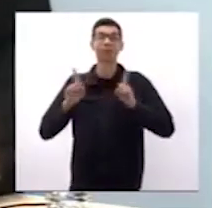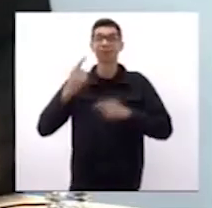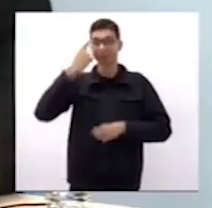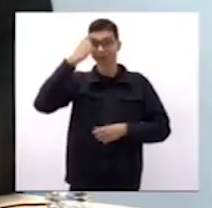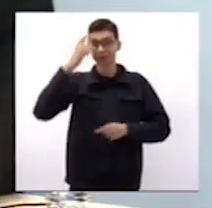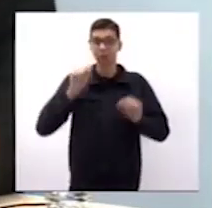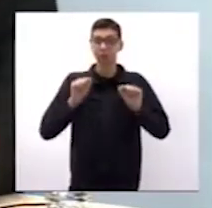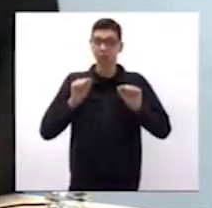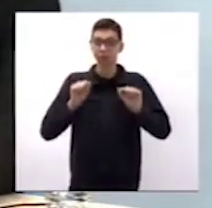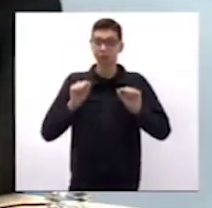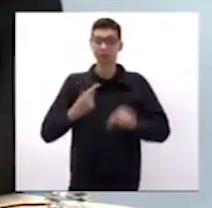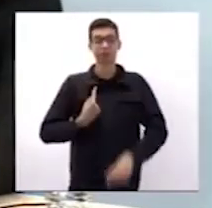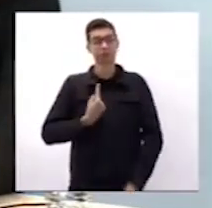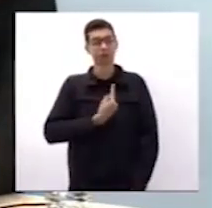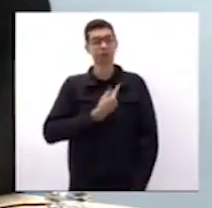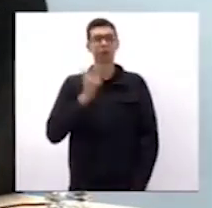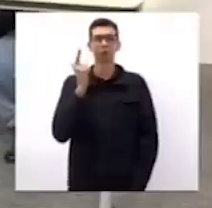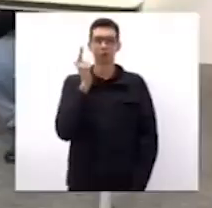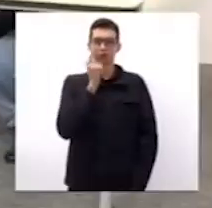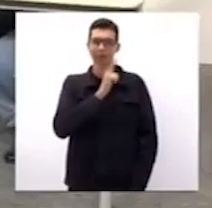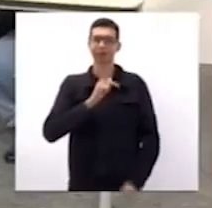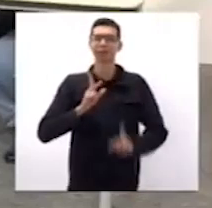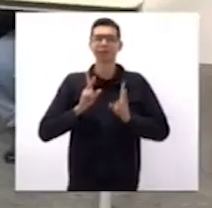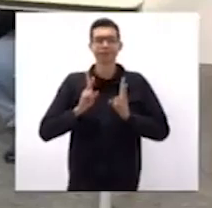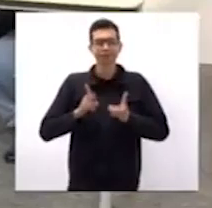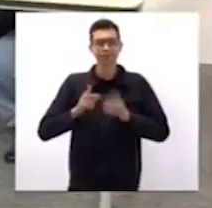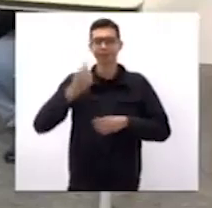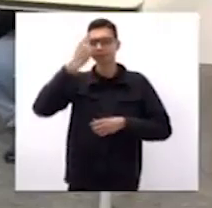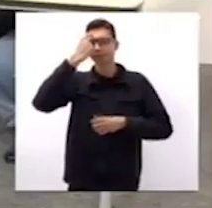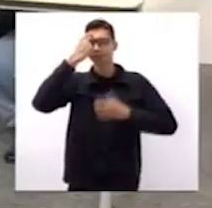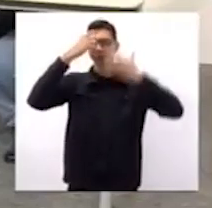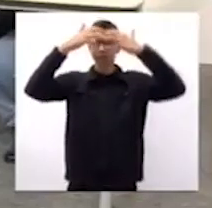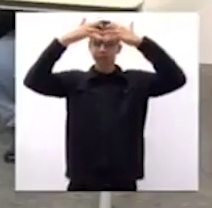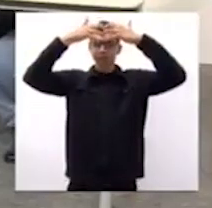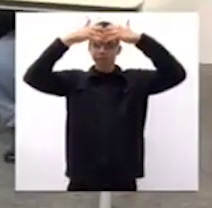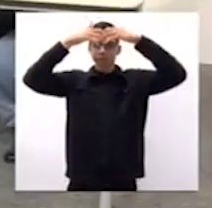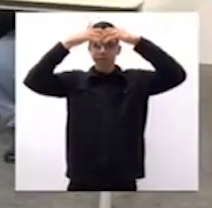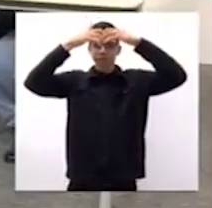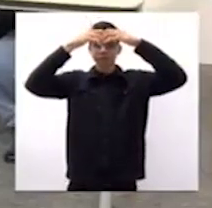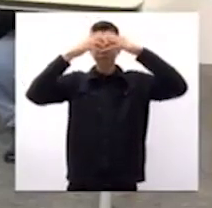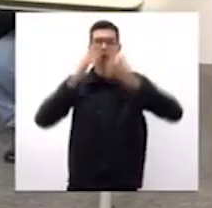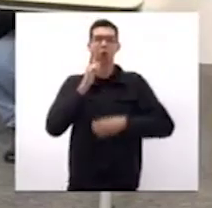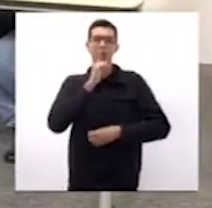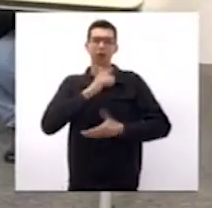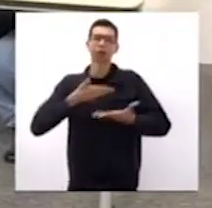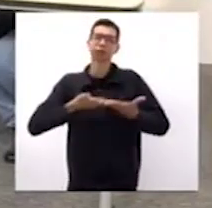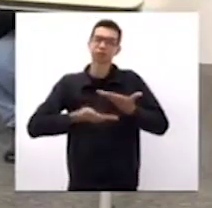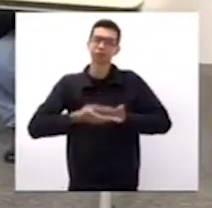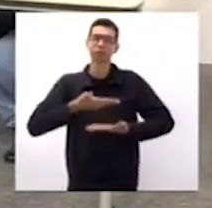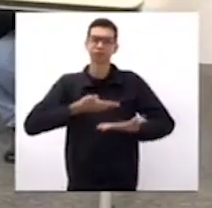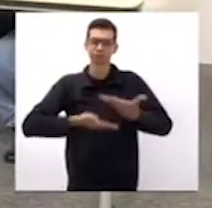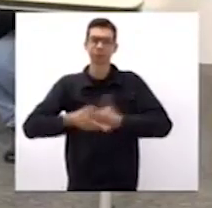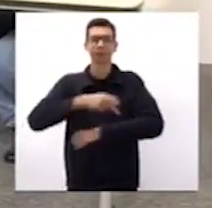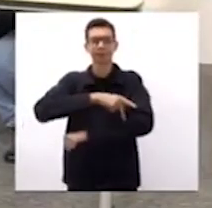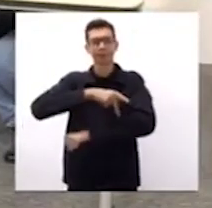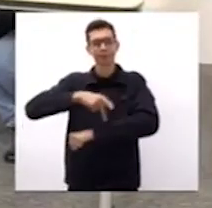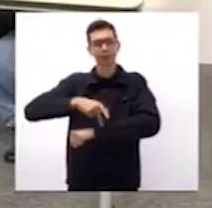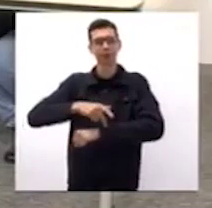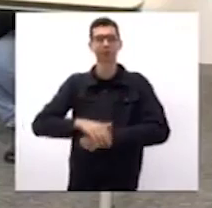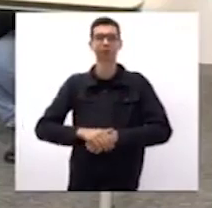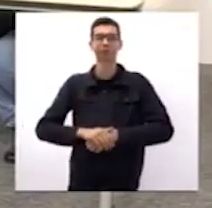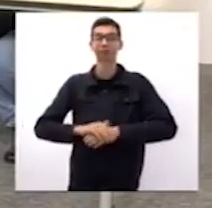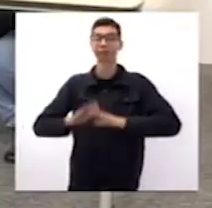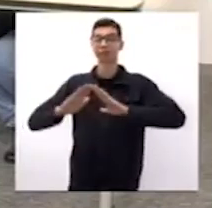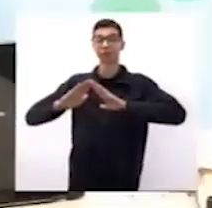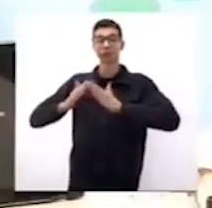vir nesse nosso pensar, né, nesse nosso pensar pedagógico. E que a escola esteja aberta aí para